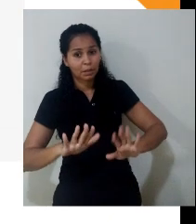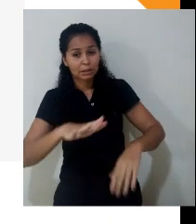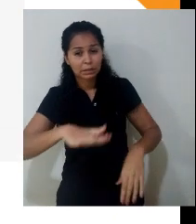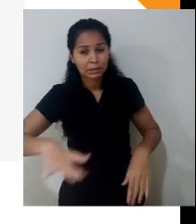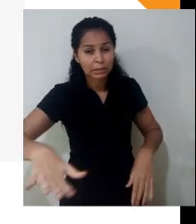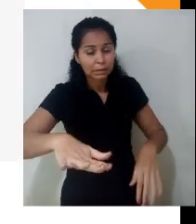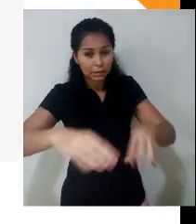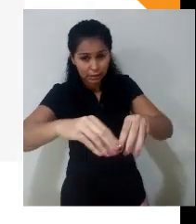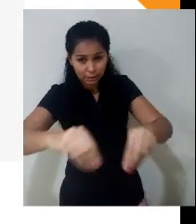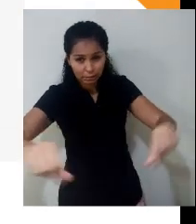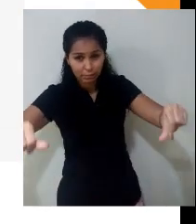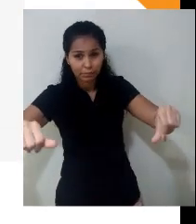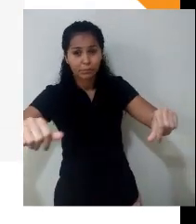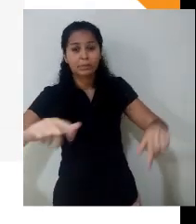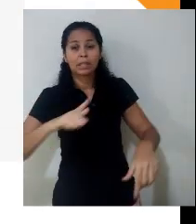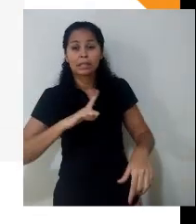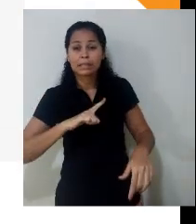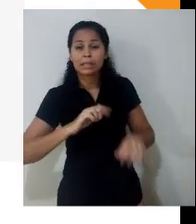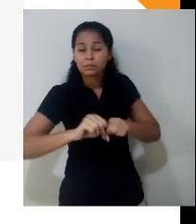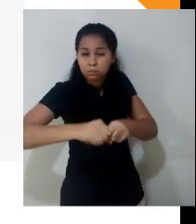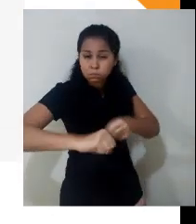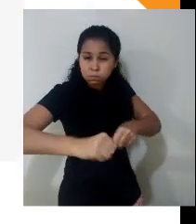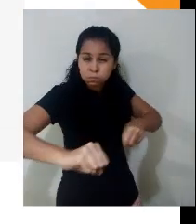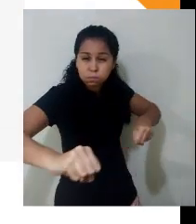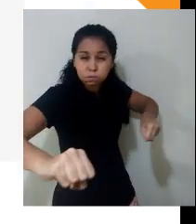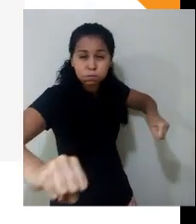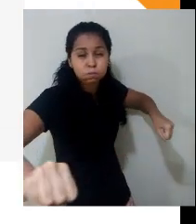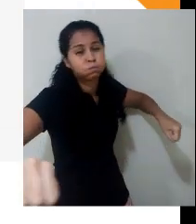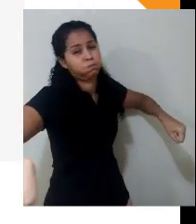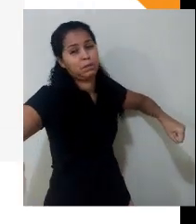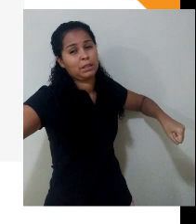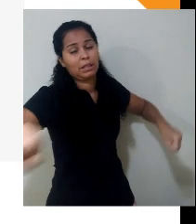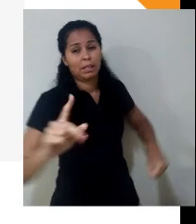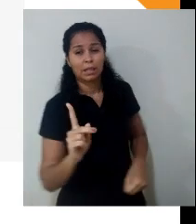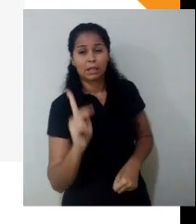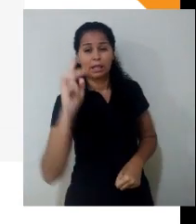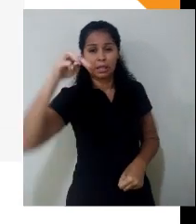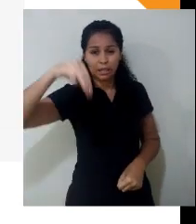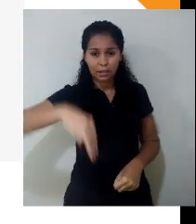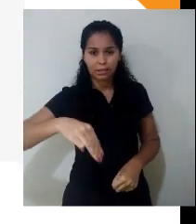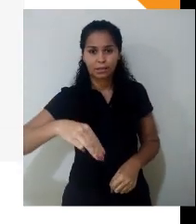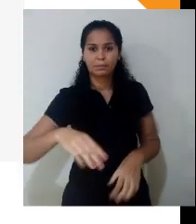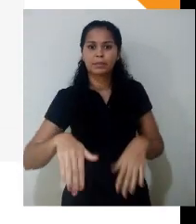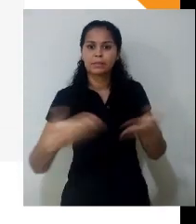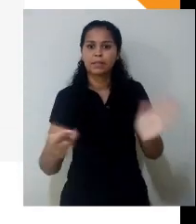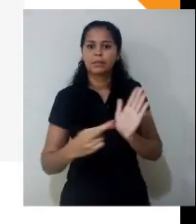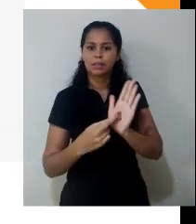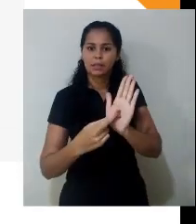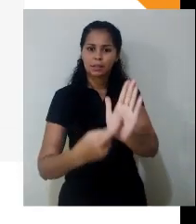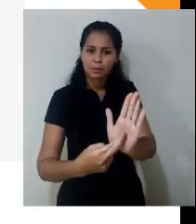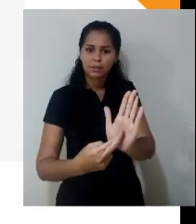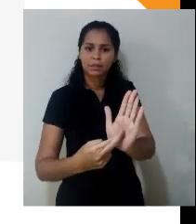regiões geográficas elas têm extensões de centenas de quilômetros. E, no entanto, elas são